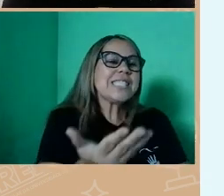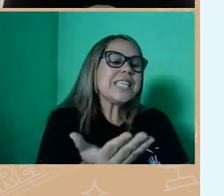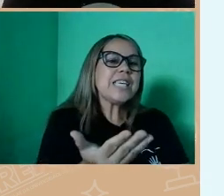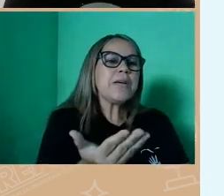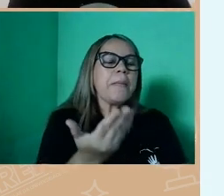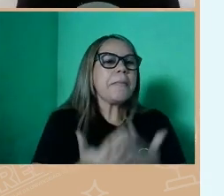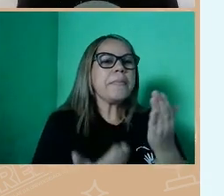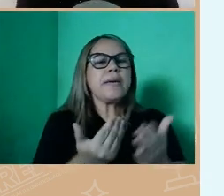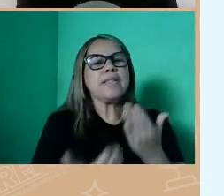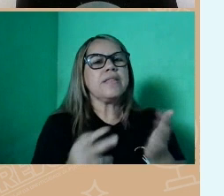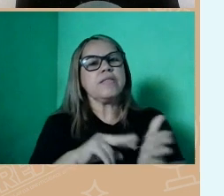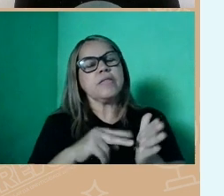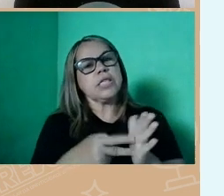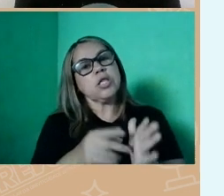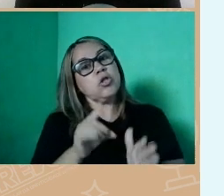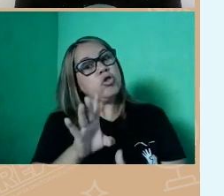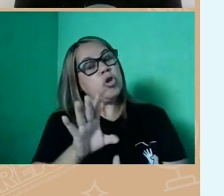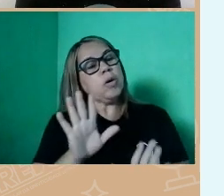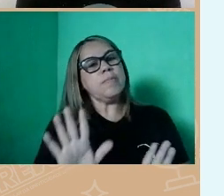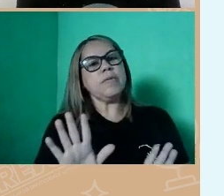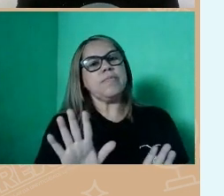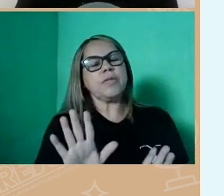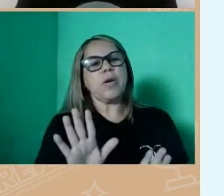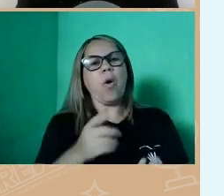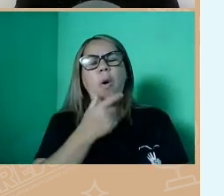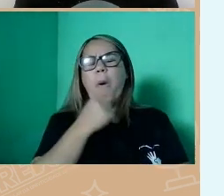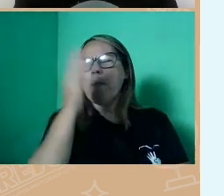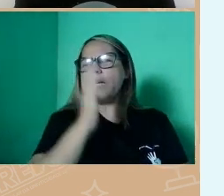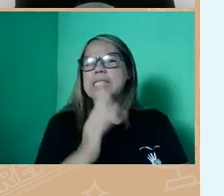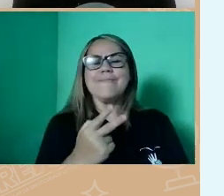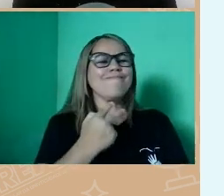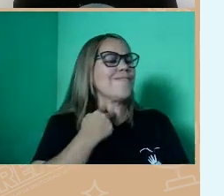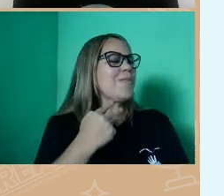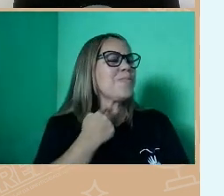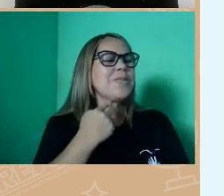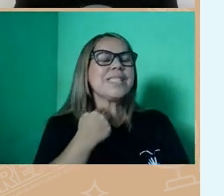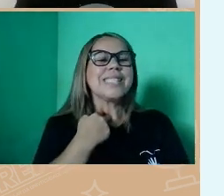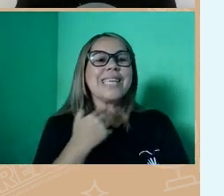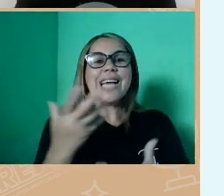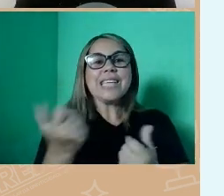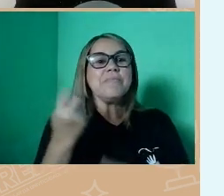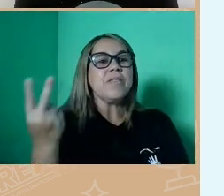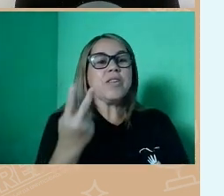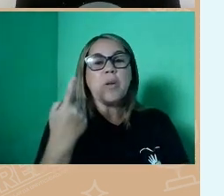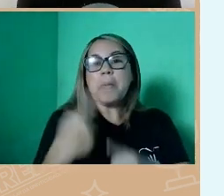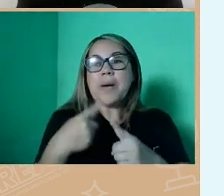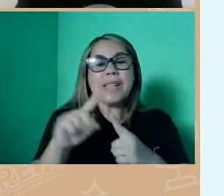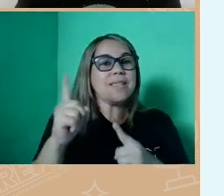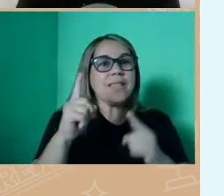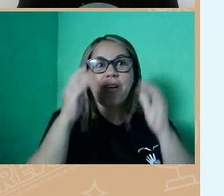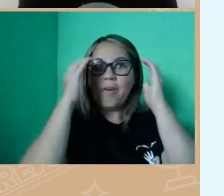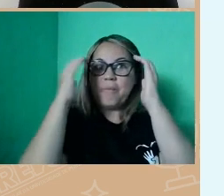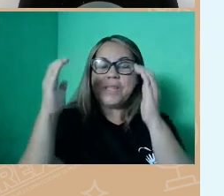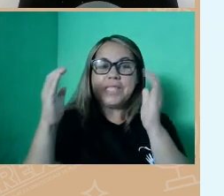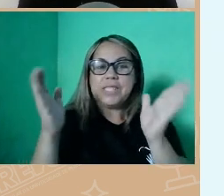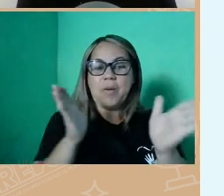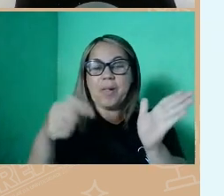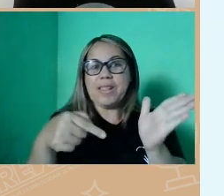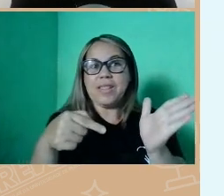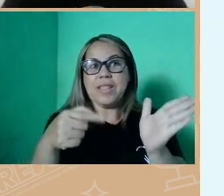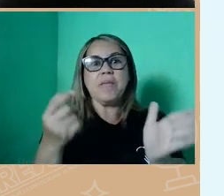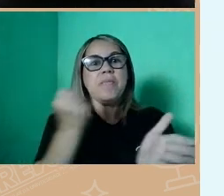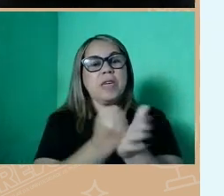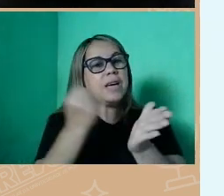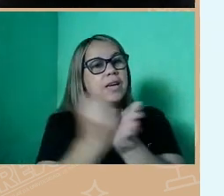exceto por... O brasileiro não poderia receber o valor por não ter cumprido o tempo de contrato pré